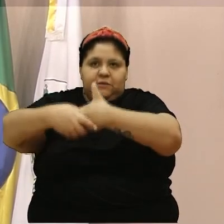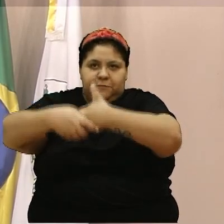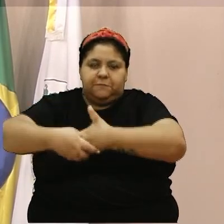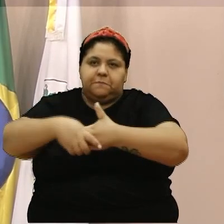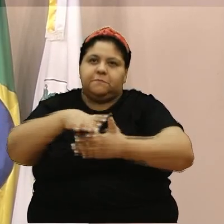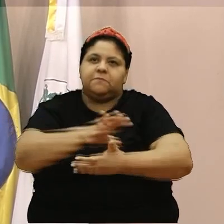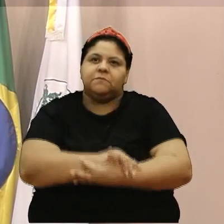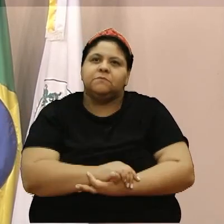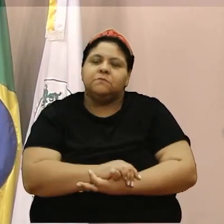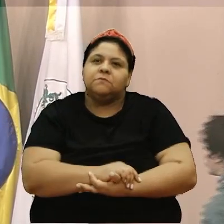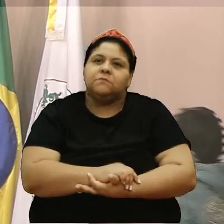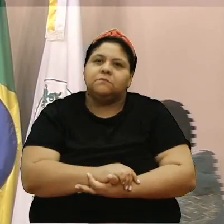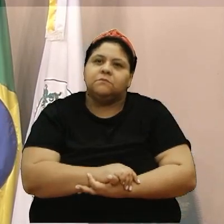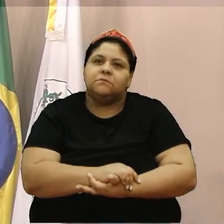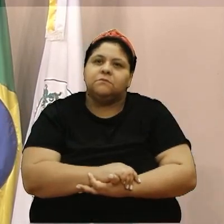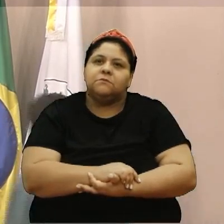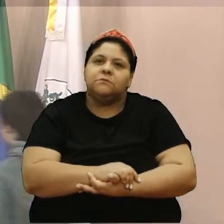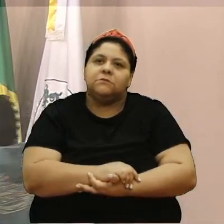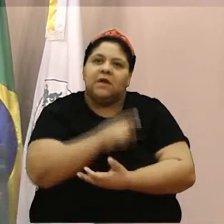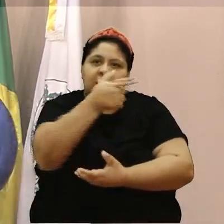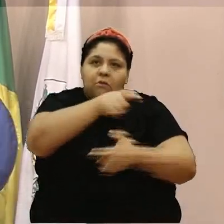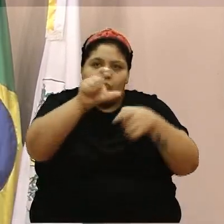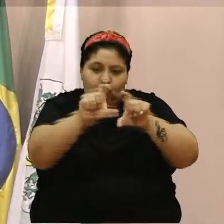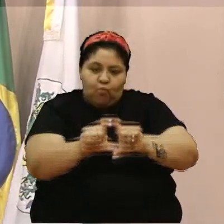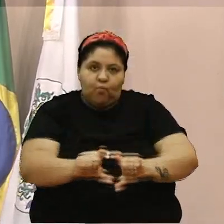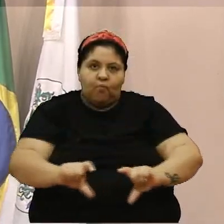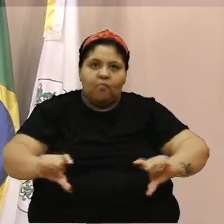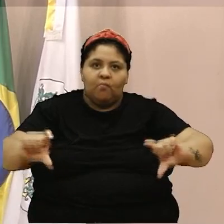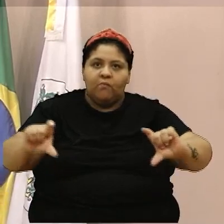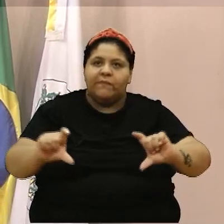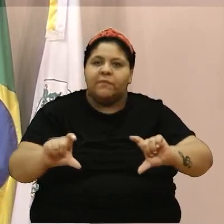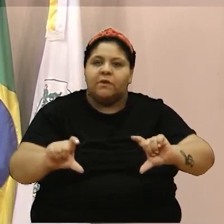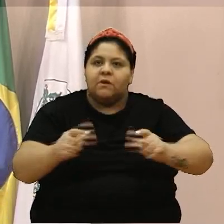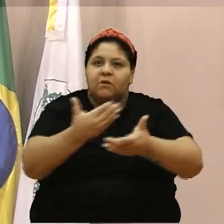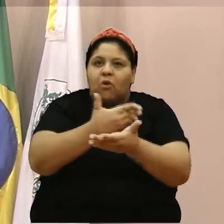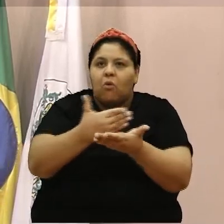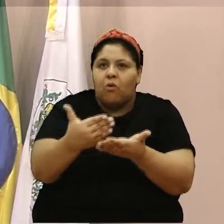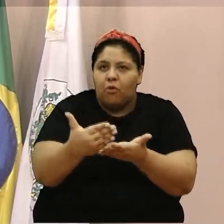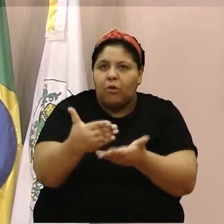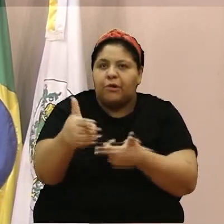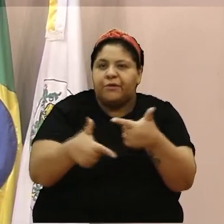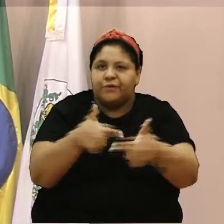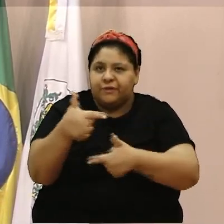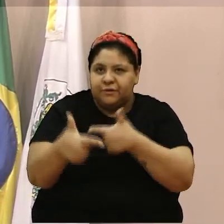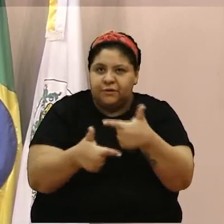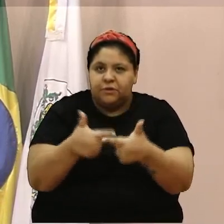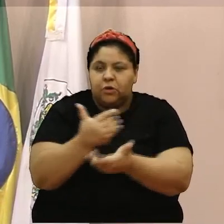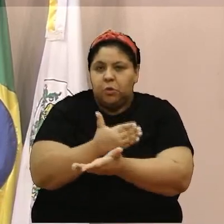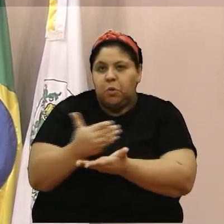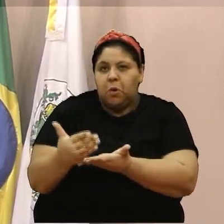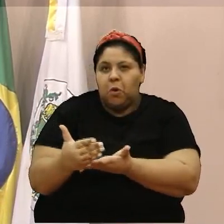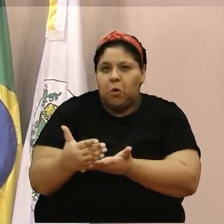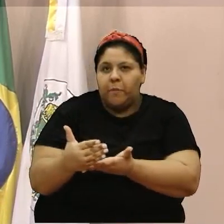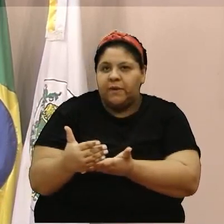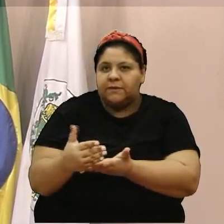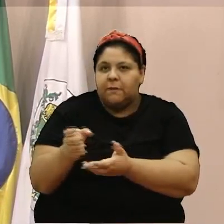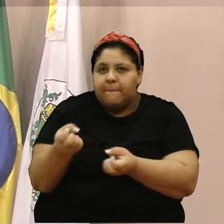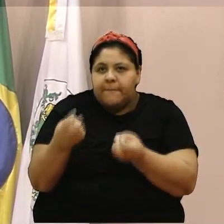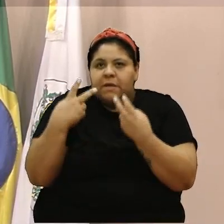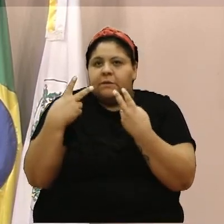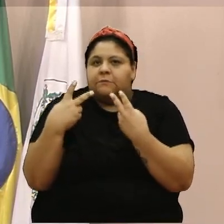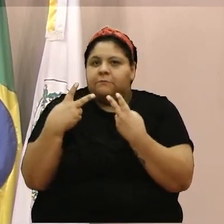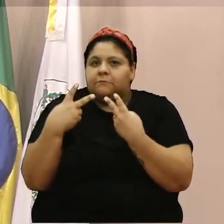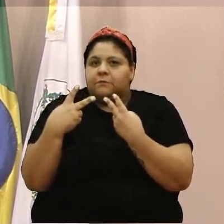fazer as canalização. Aqui, começando, então, o trabalho, e aí começa a se identificar